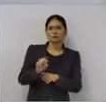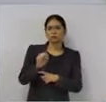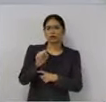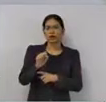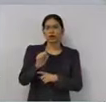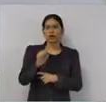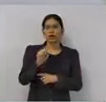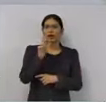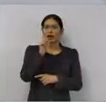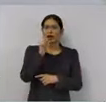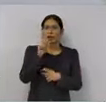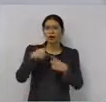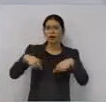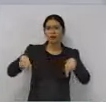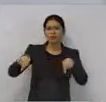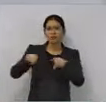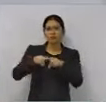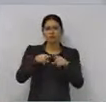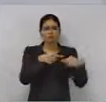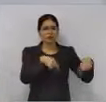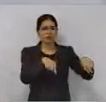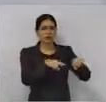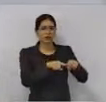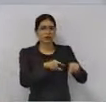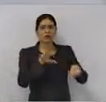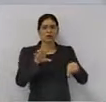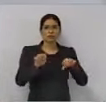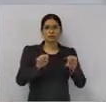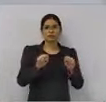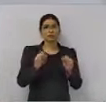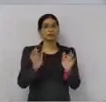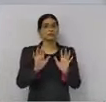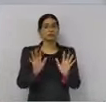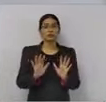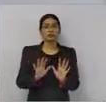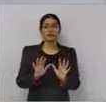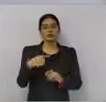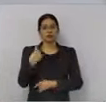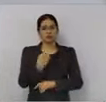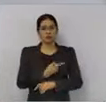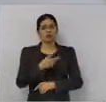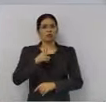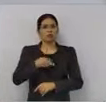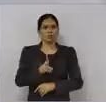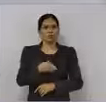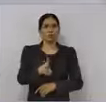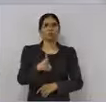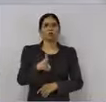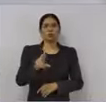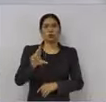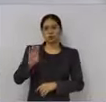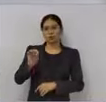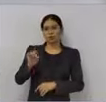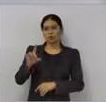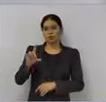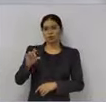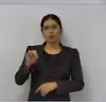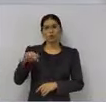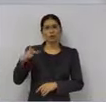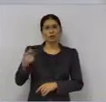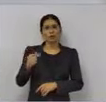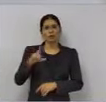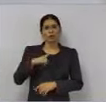Com isso, a gente vai só produzir o que efetivamente o Bolonha está dimensionado.